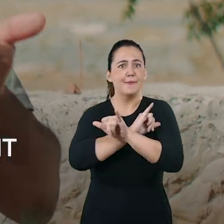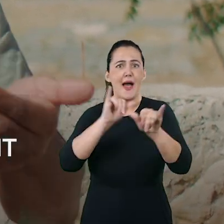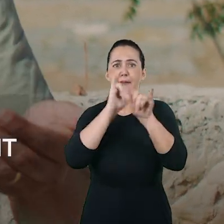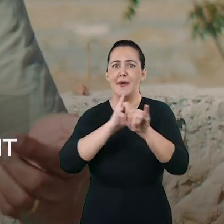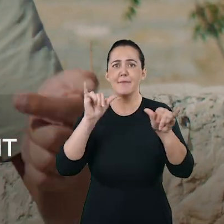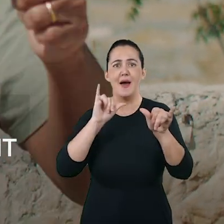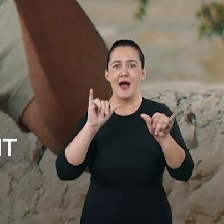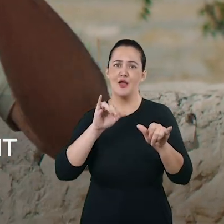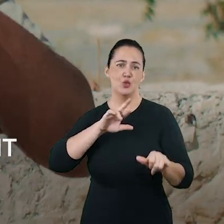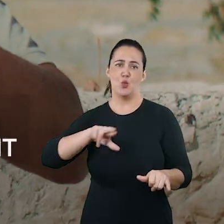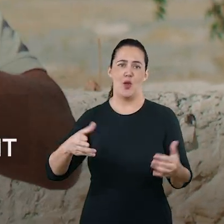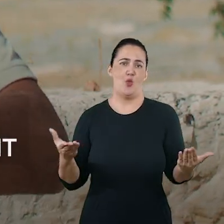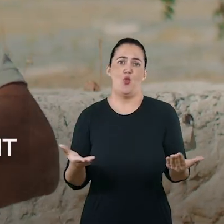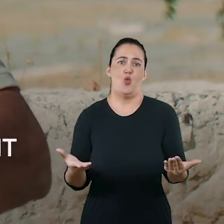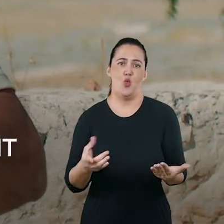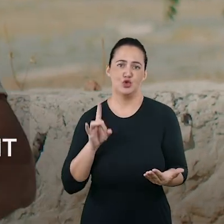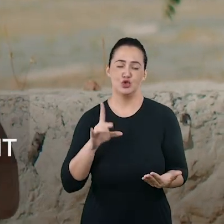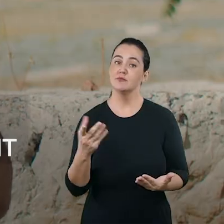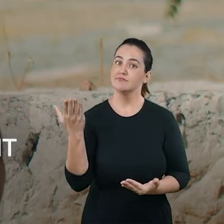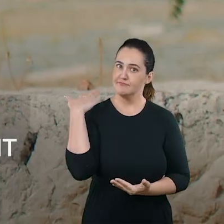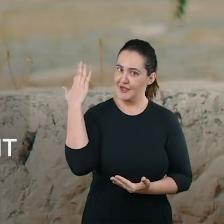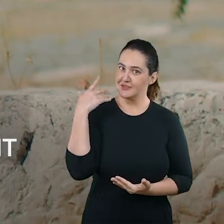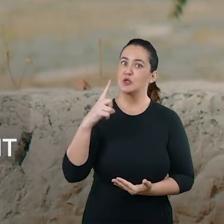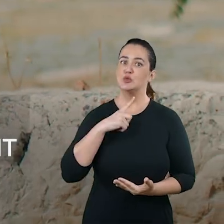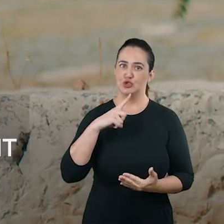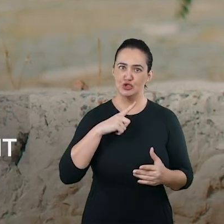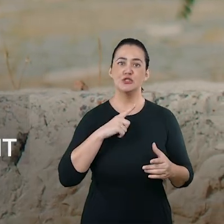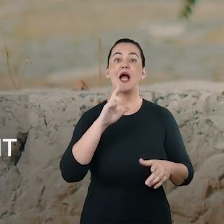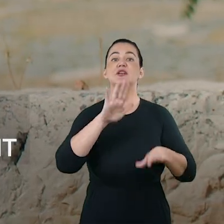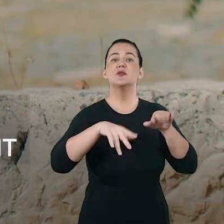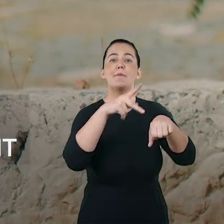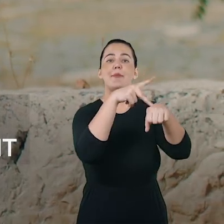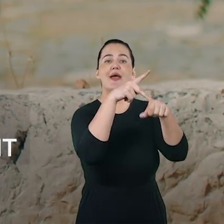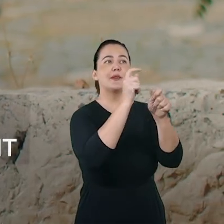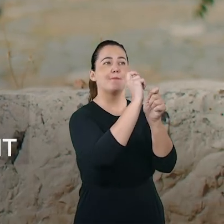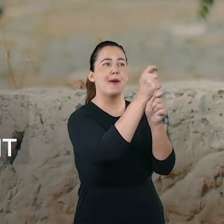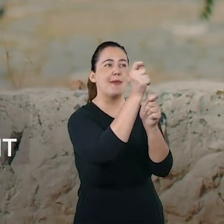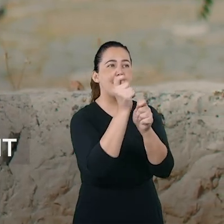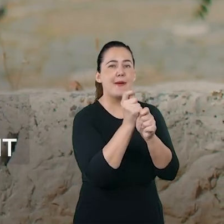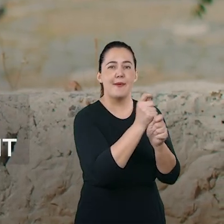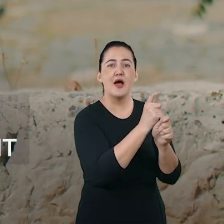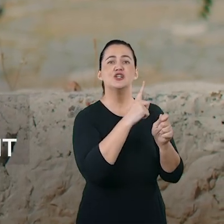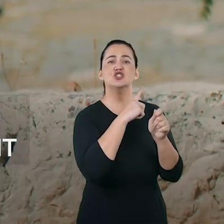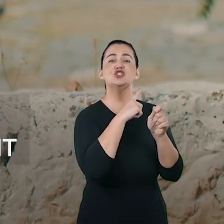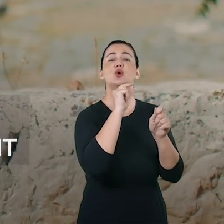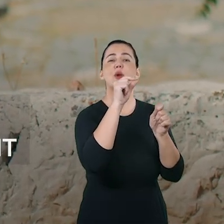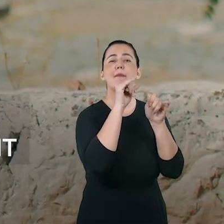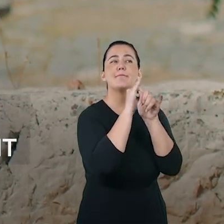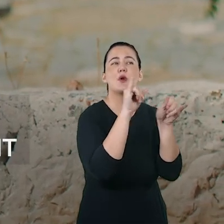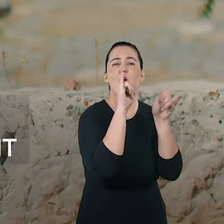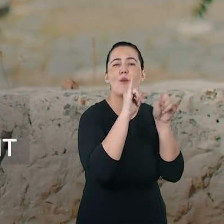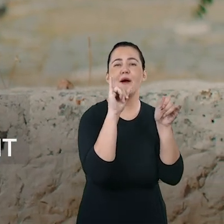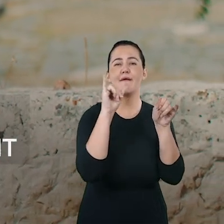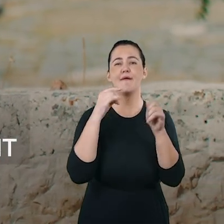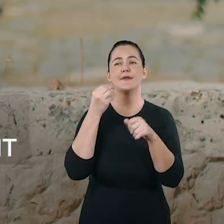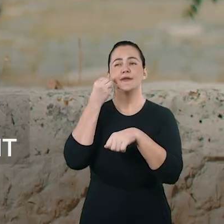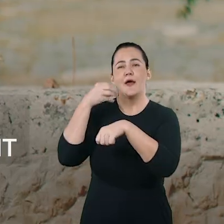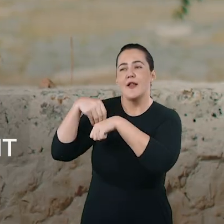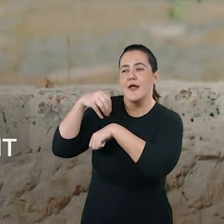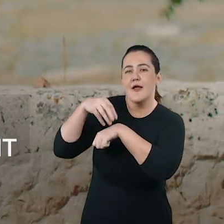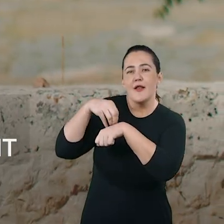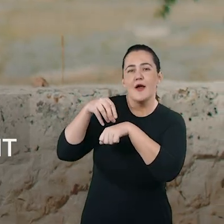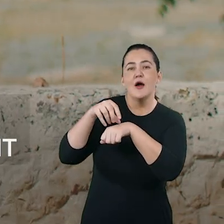uma invenção dos nossos dias. Já existiam também, naqueles tempos antigos, várias formas de publicidade,